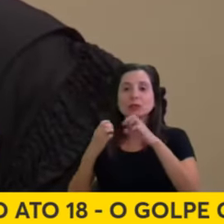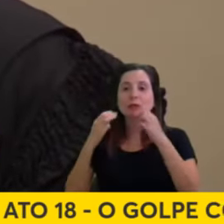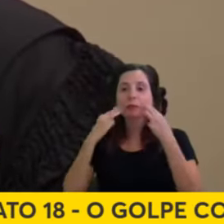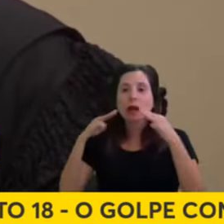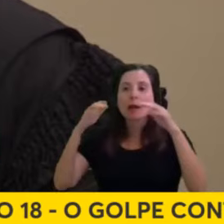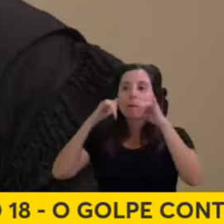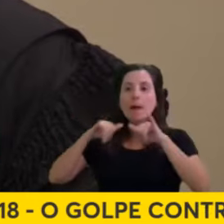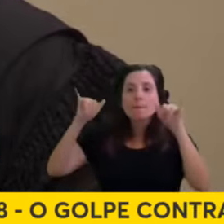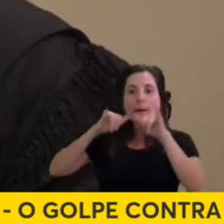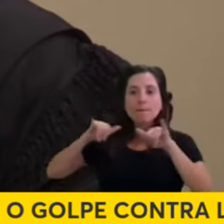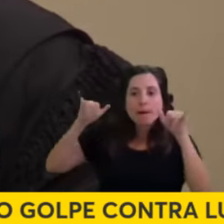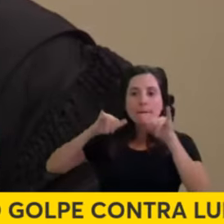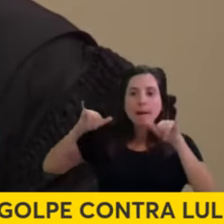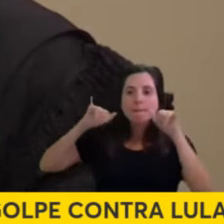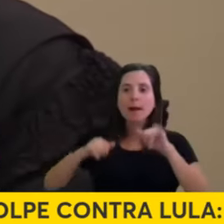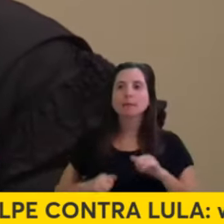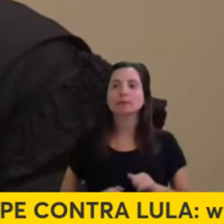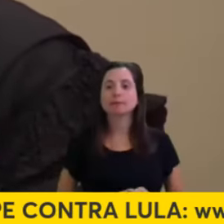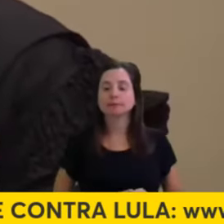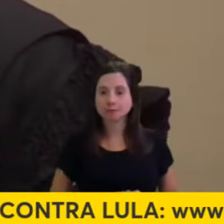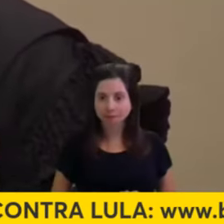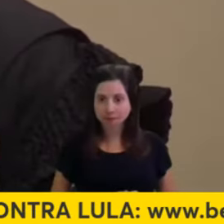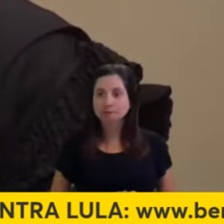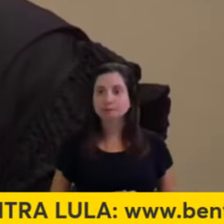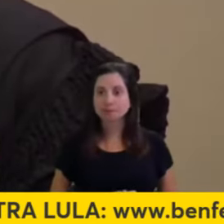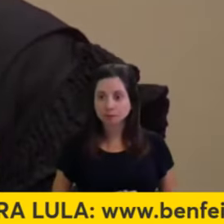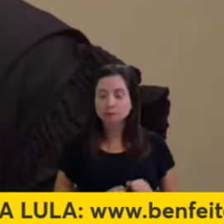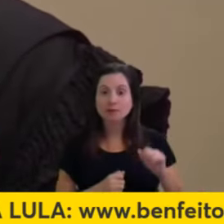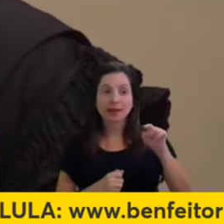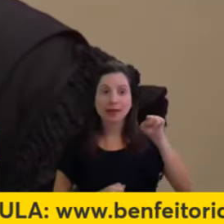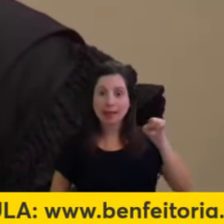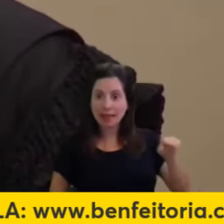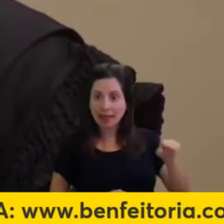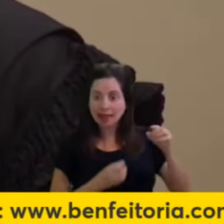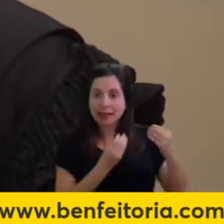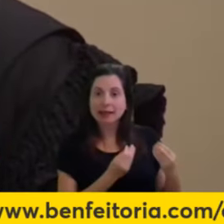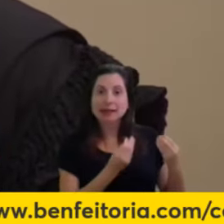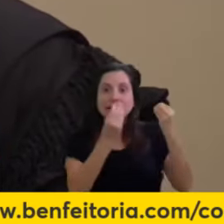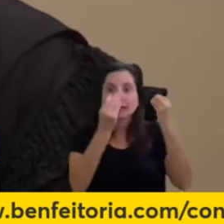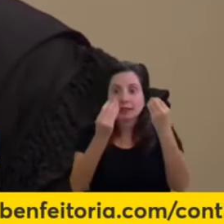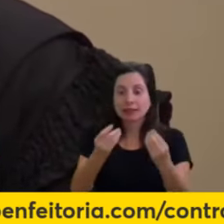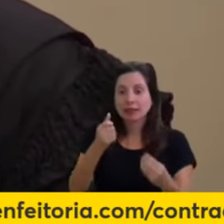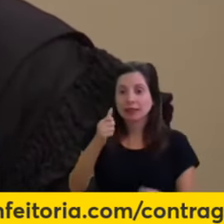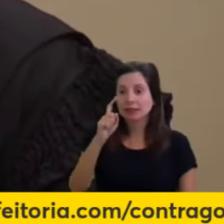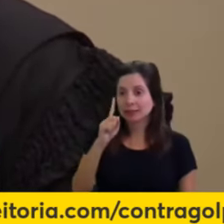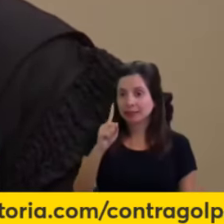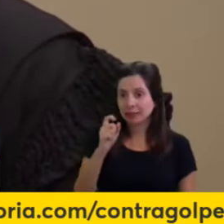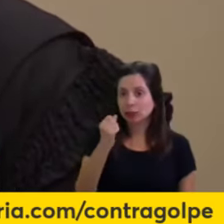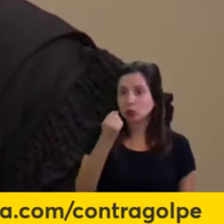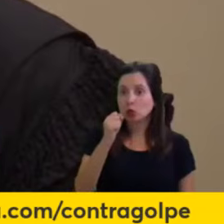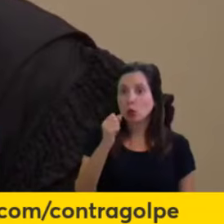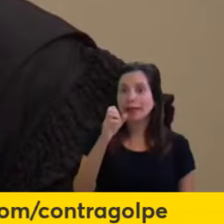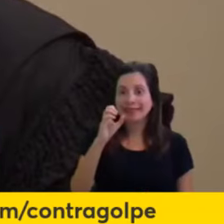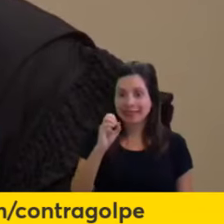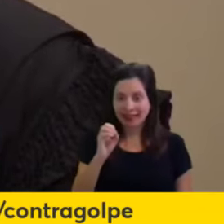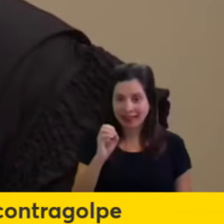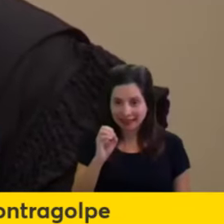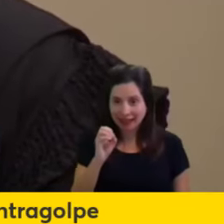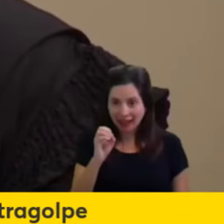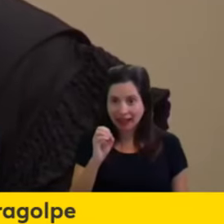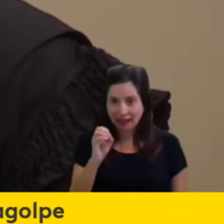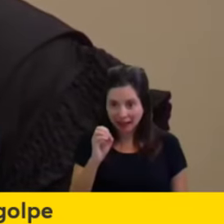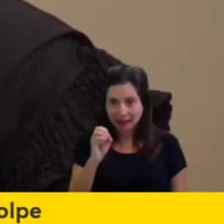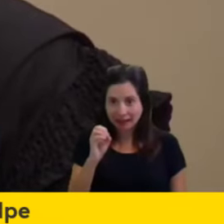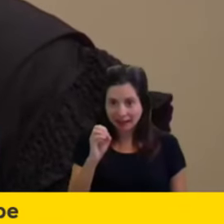escolhido suplente de Selma naquele efeito Selma doou r$ 10.000 para sua própria campanha tendo apresentado declaração de